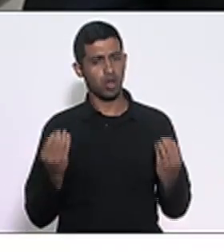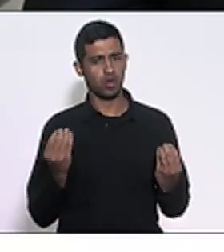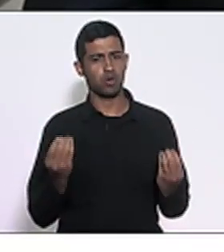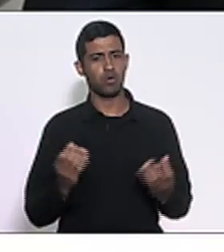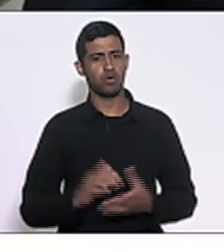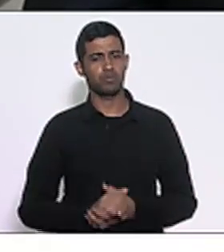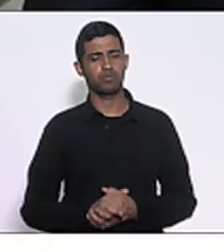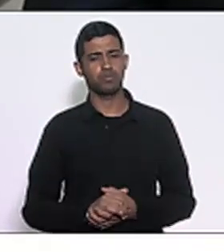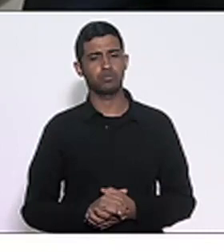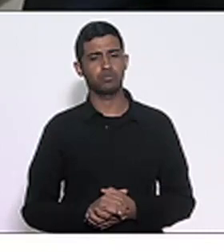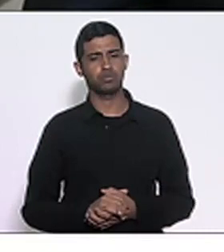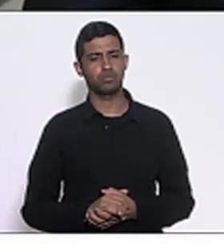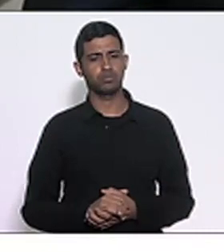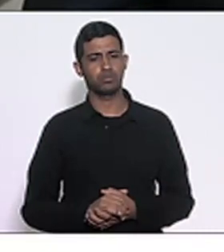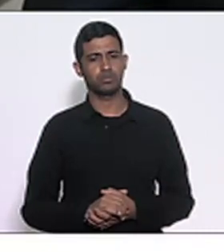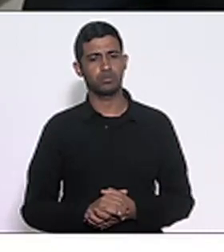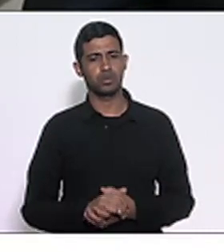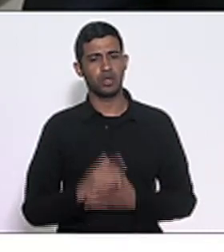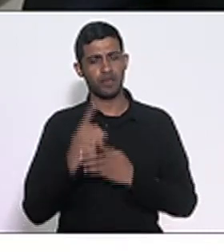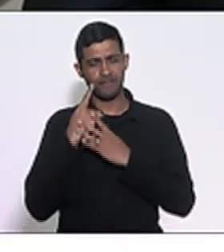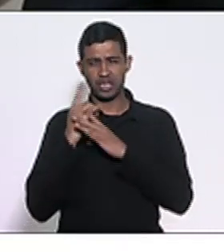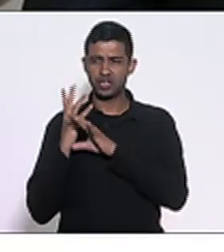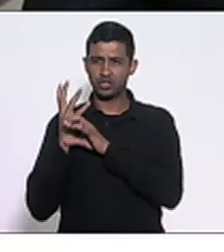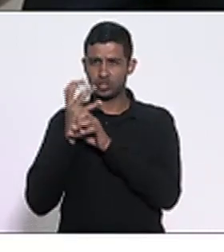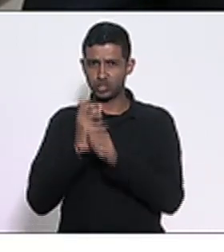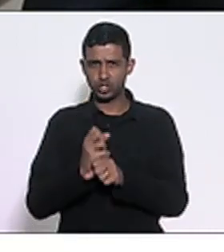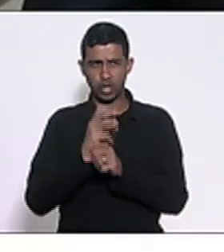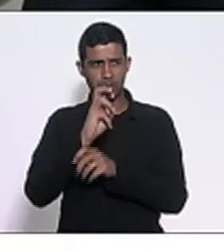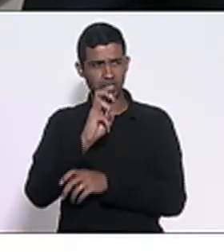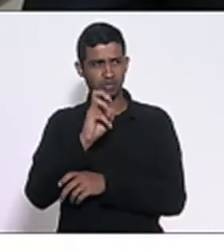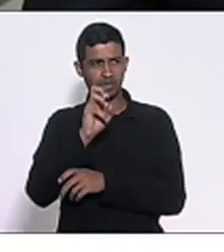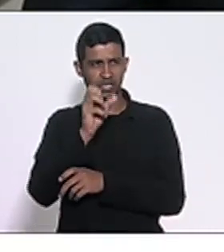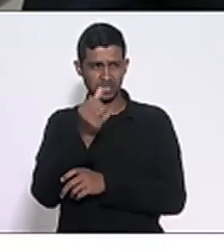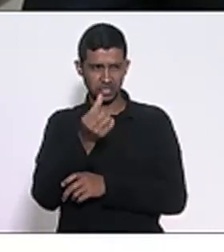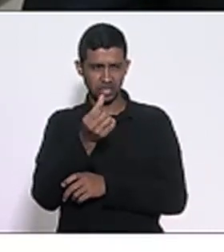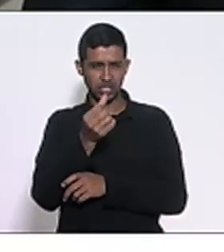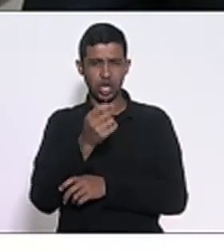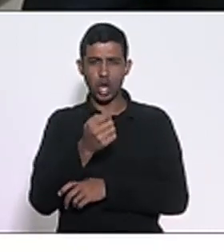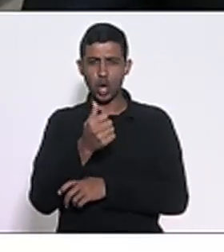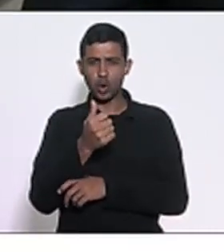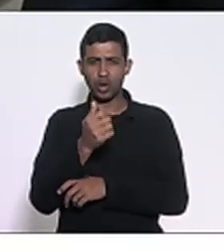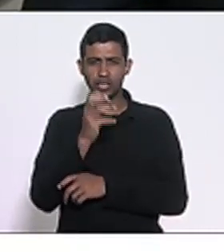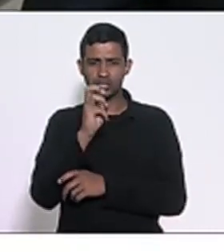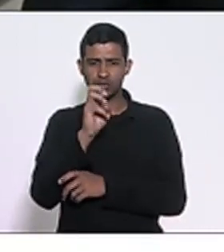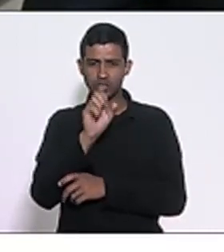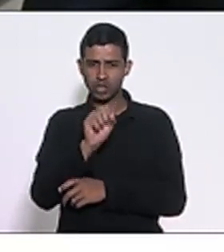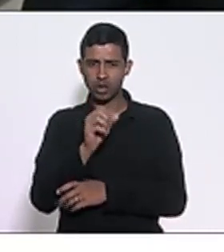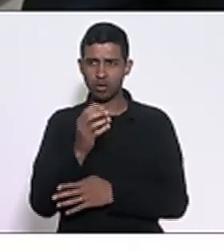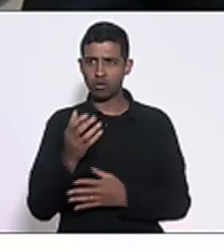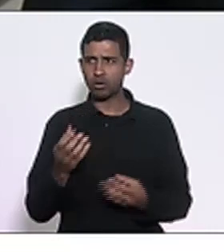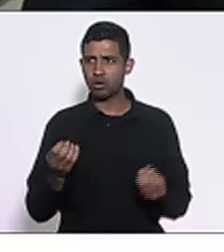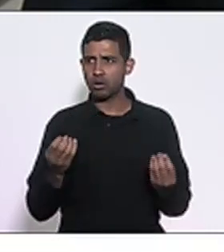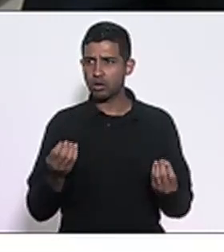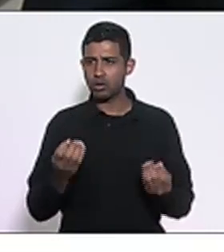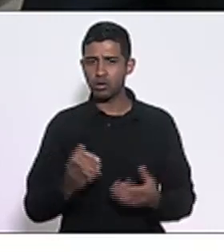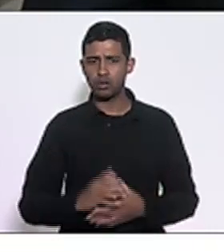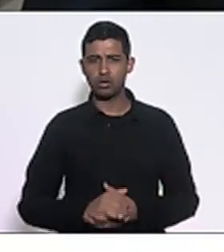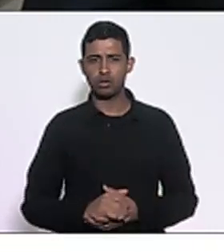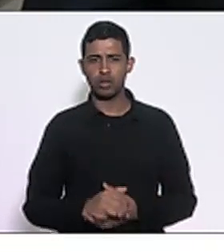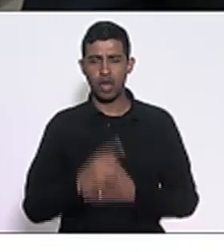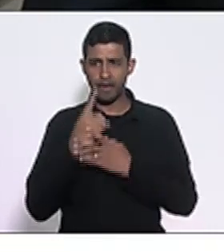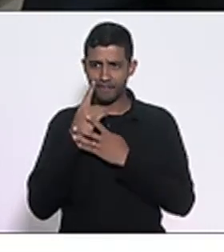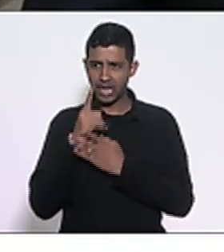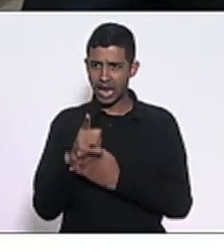média de idade de 56 anos. Quase 58, 57 pois é. Para 58. Como é que pode? Uma